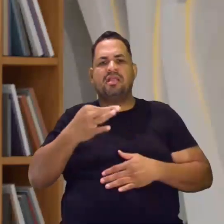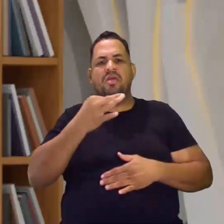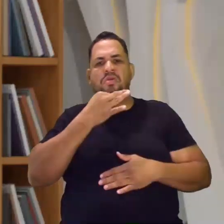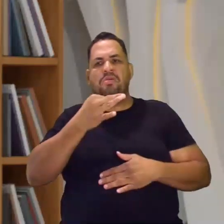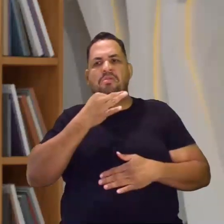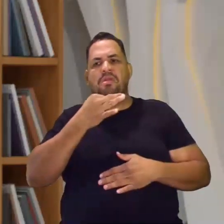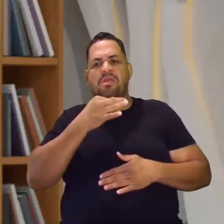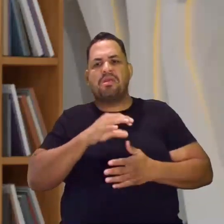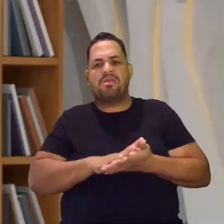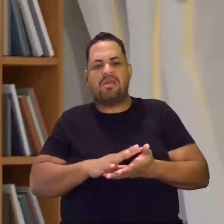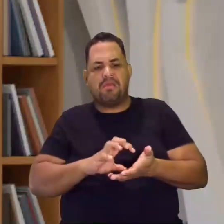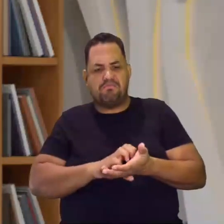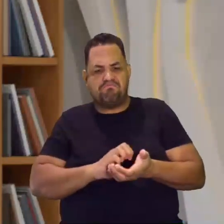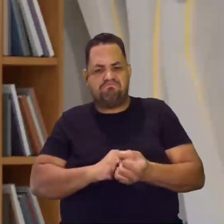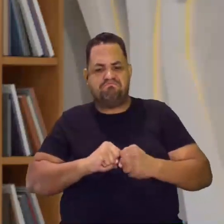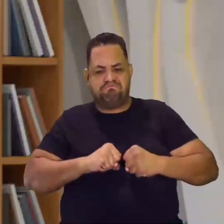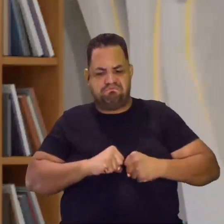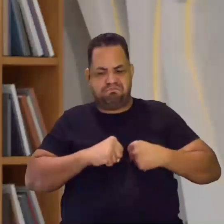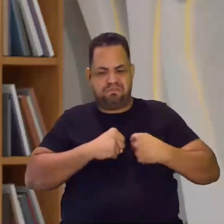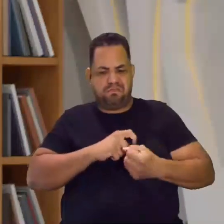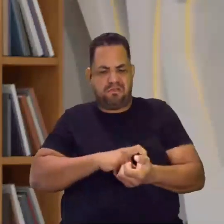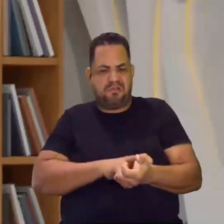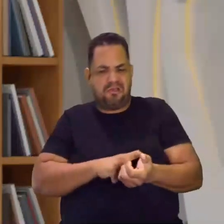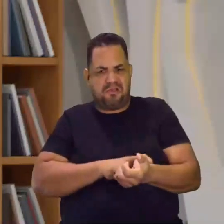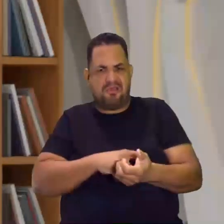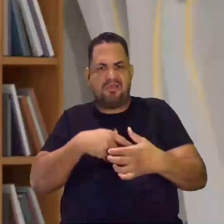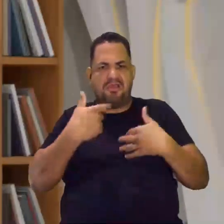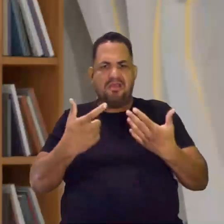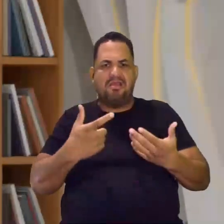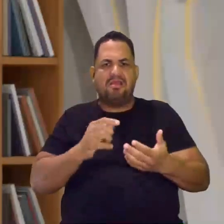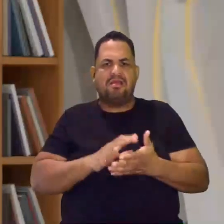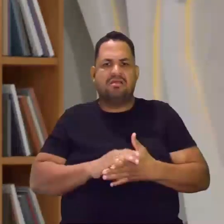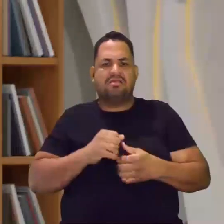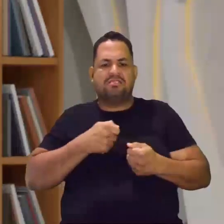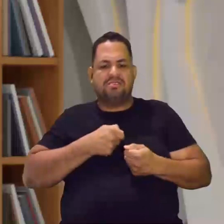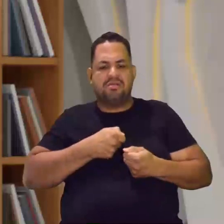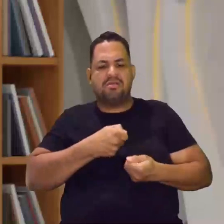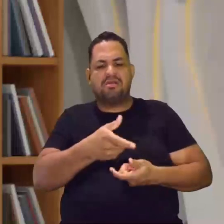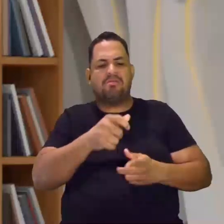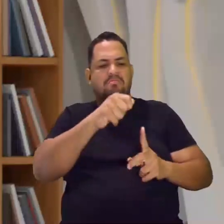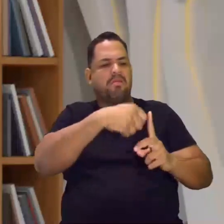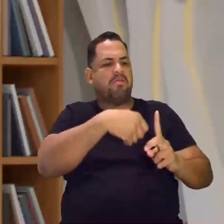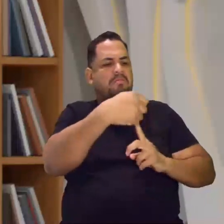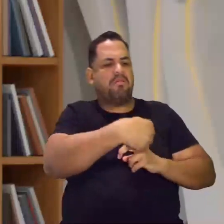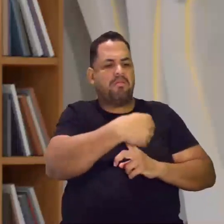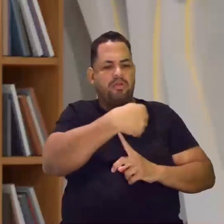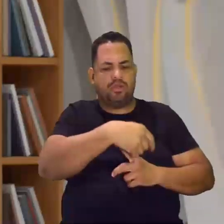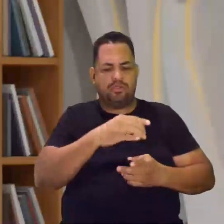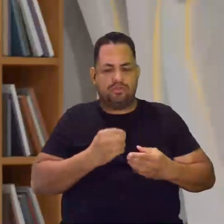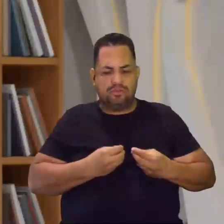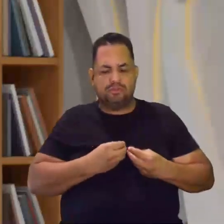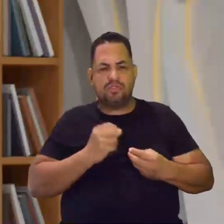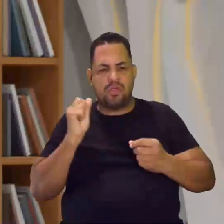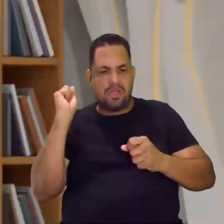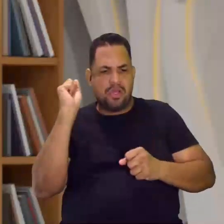discursos de ódio, né? Jogando banana,